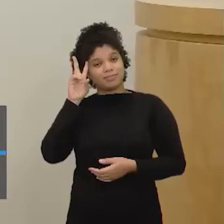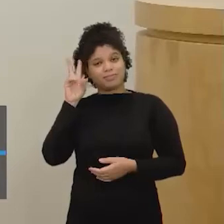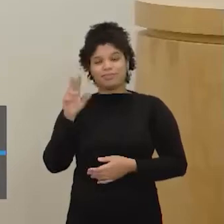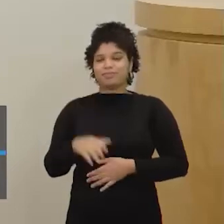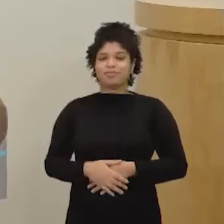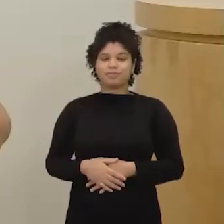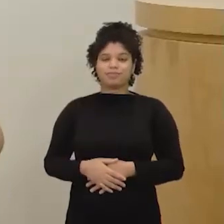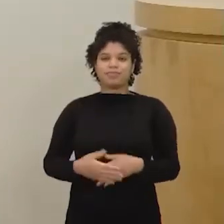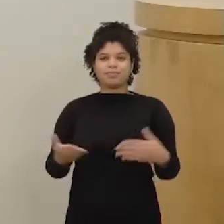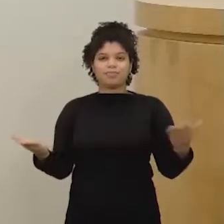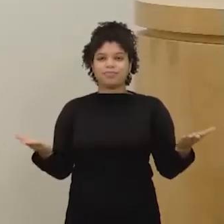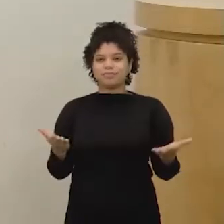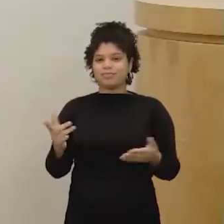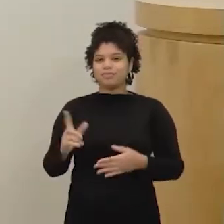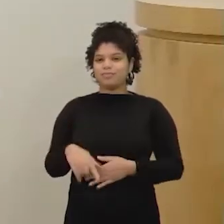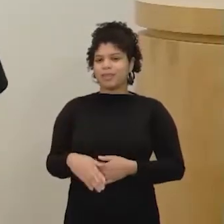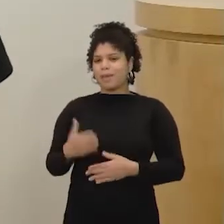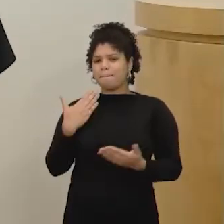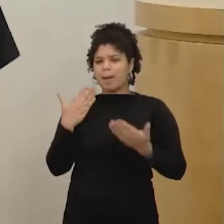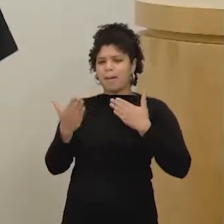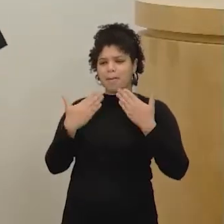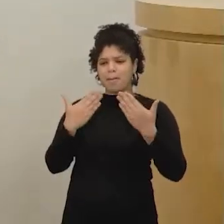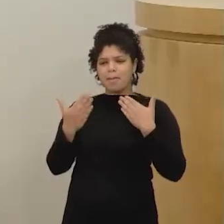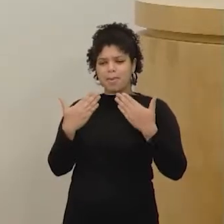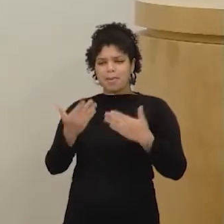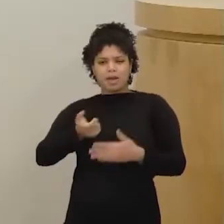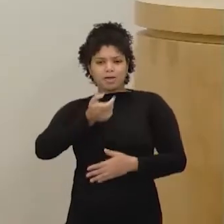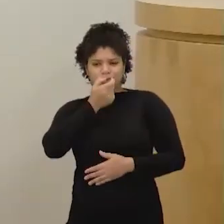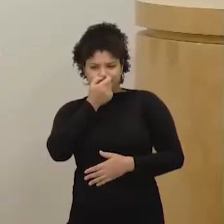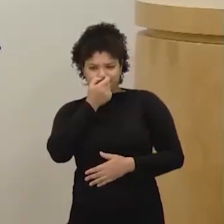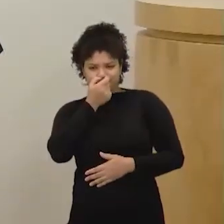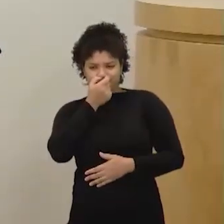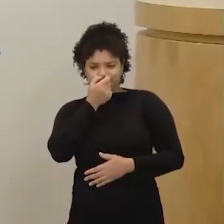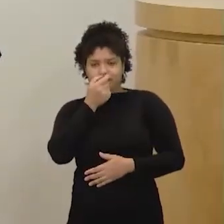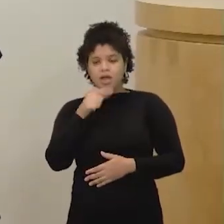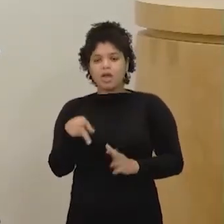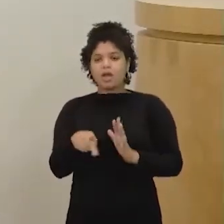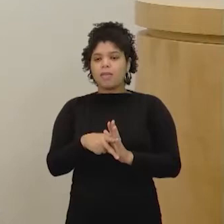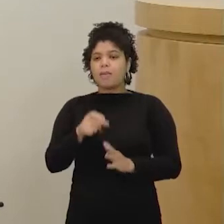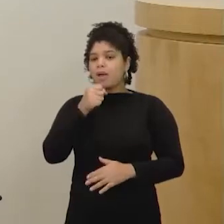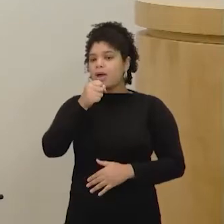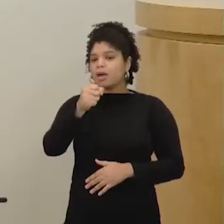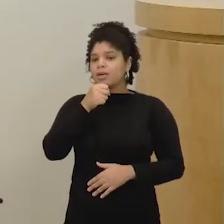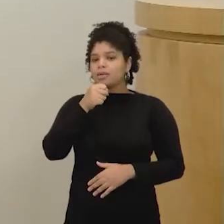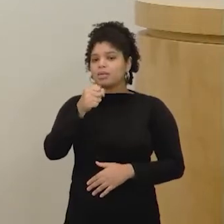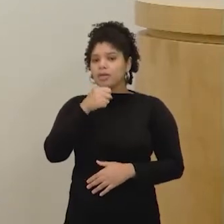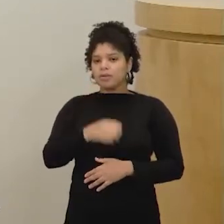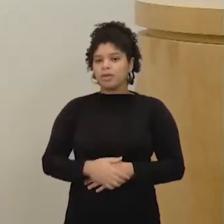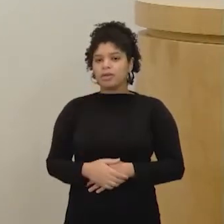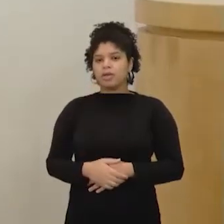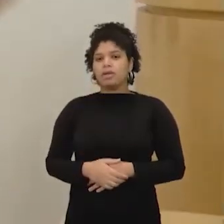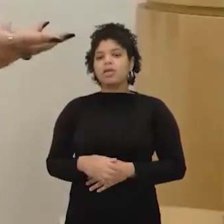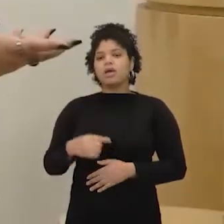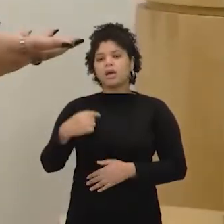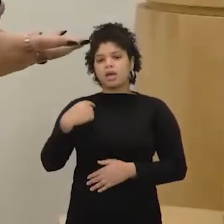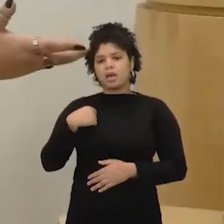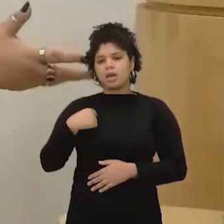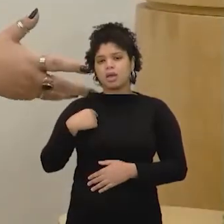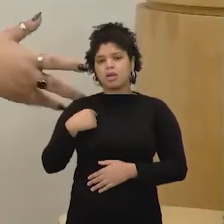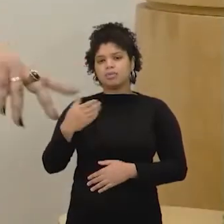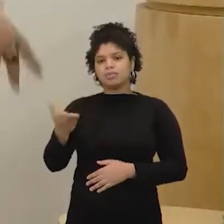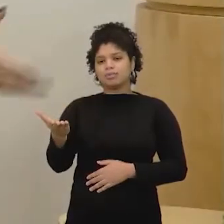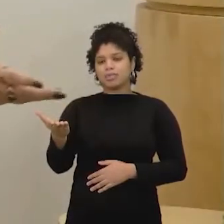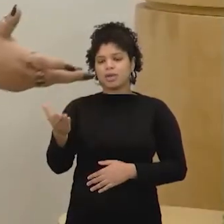Estamos aqui, hein? De frente com o Fabi. É isso mesmo, estamos num programa de entrevistas, porque hoje eu entrevistarei nossa